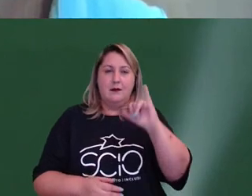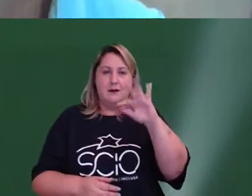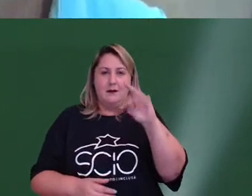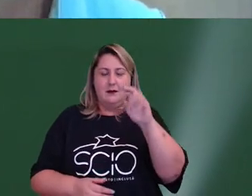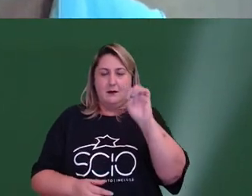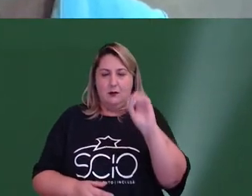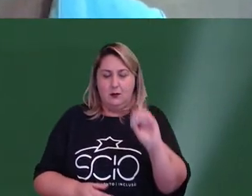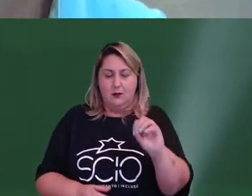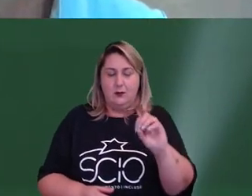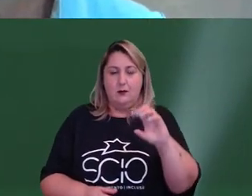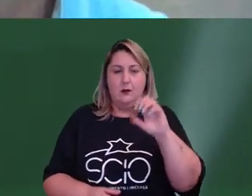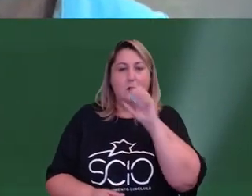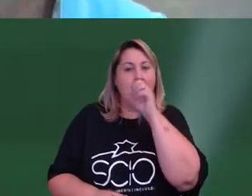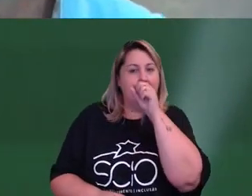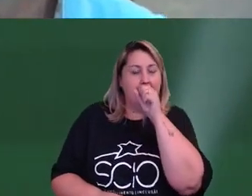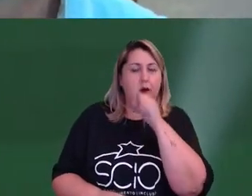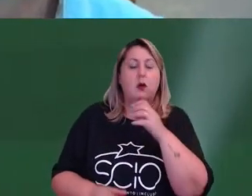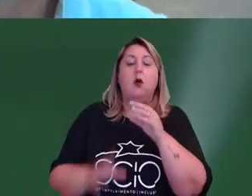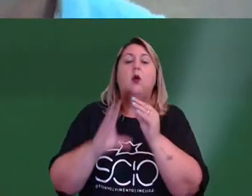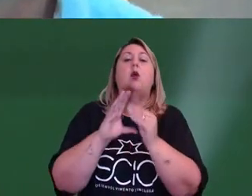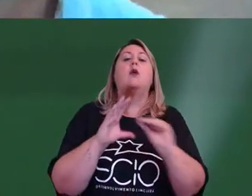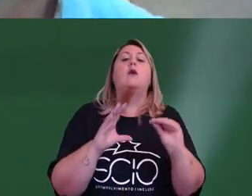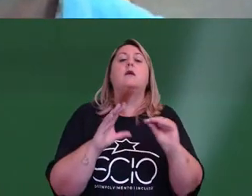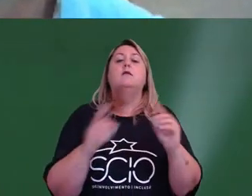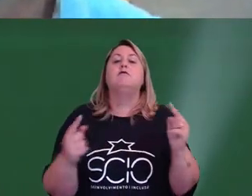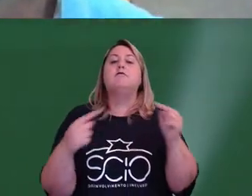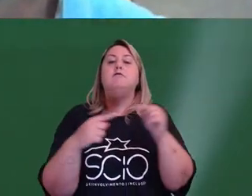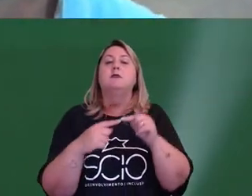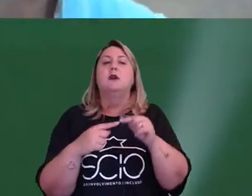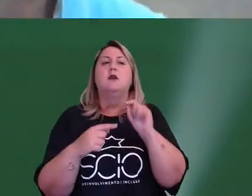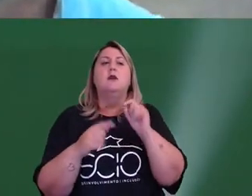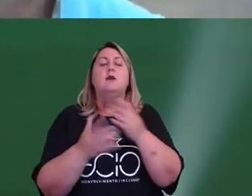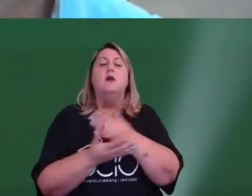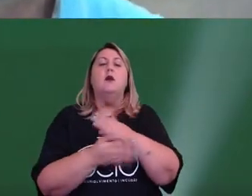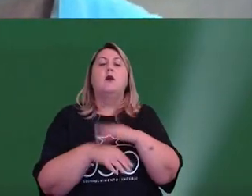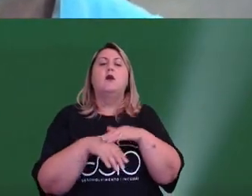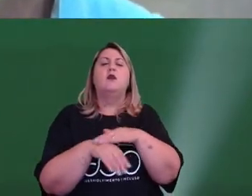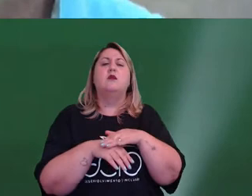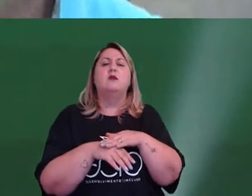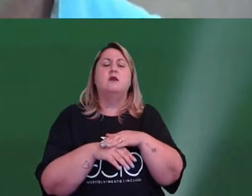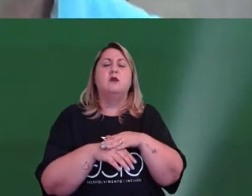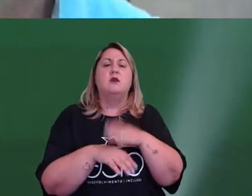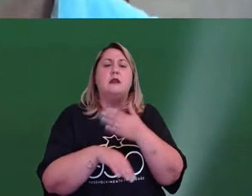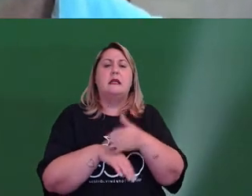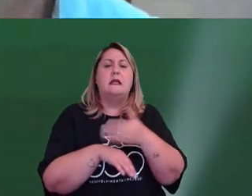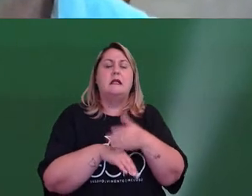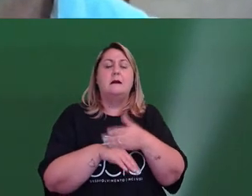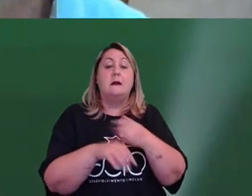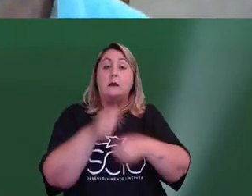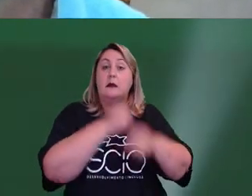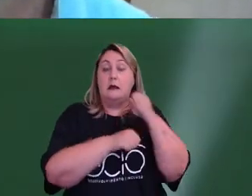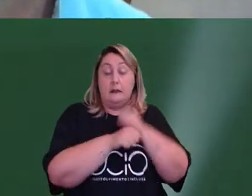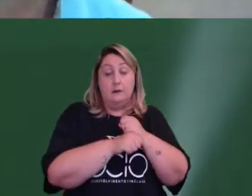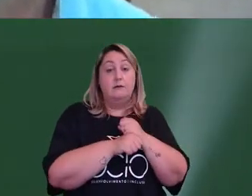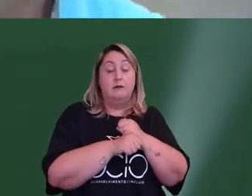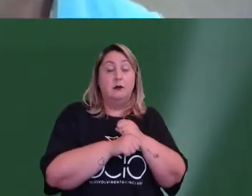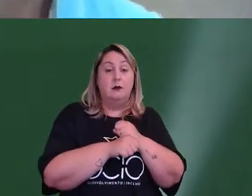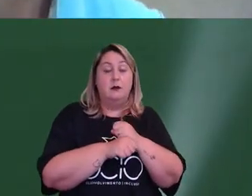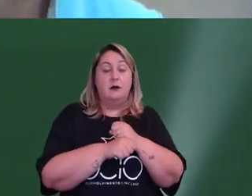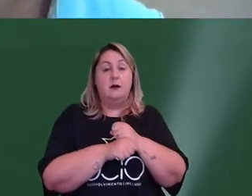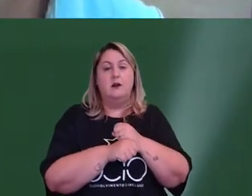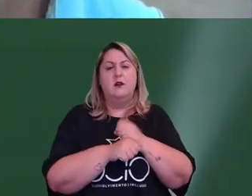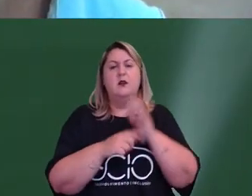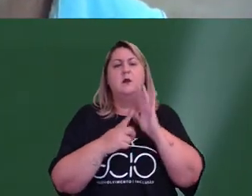aí, Luiz. Eu compartilho desse objetivo, né? Quando a gente conversou a primeira vez lá no treinamento no ano passado, você me